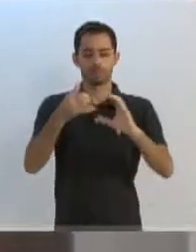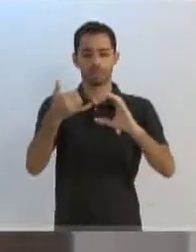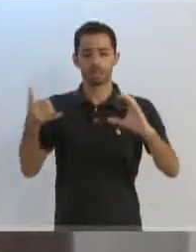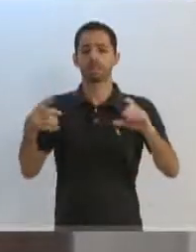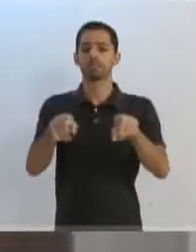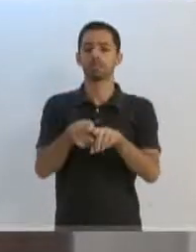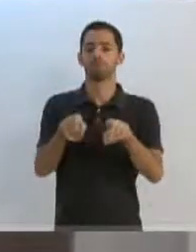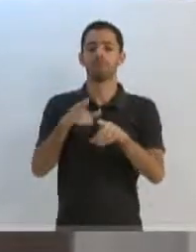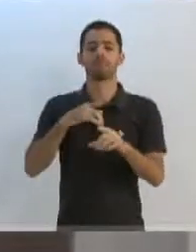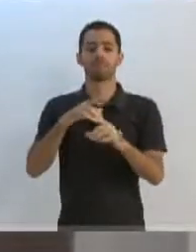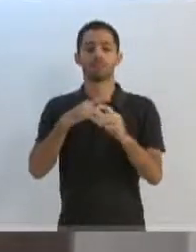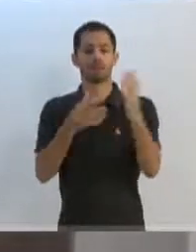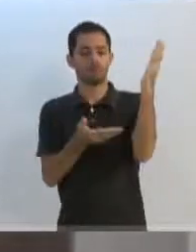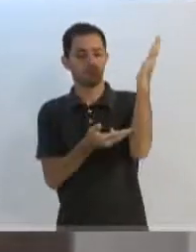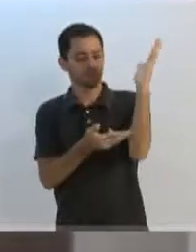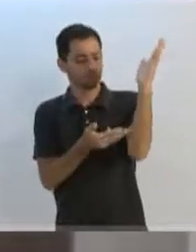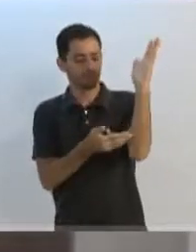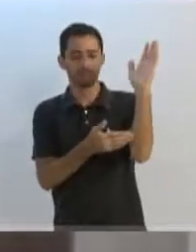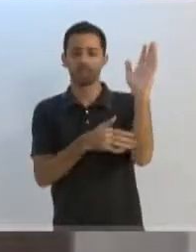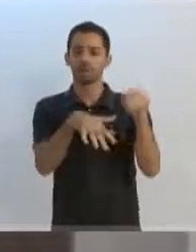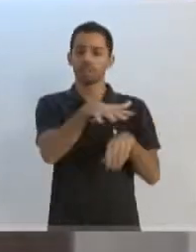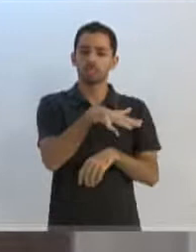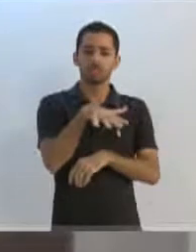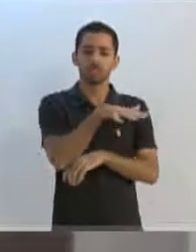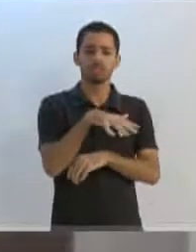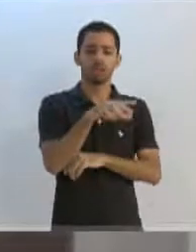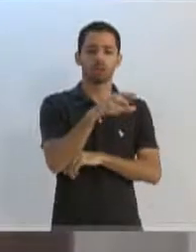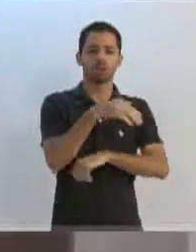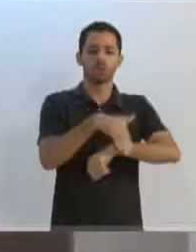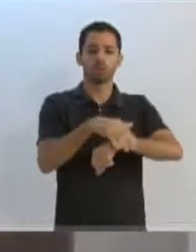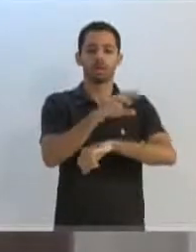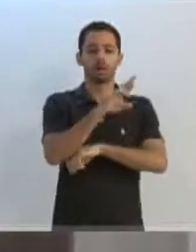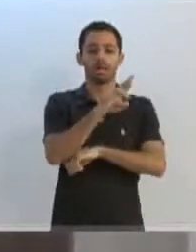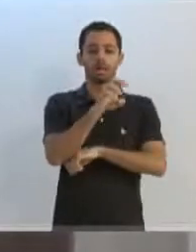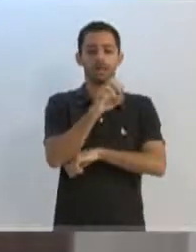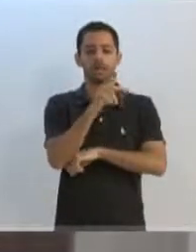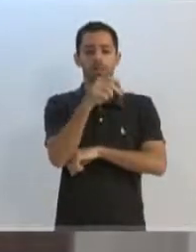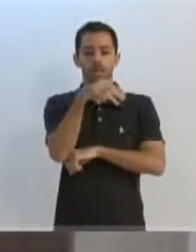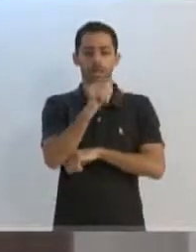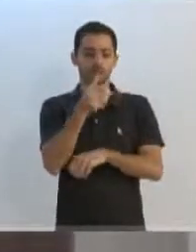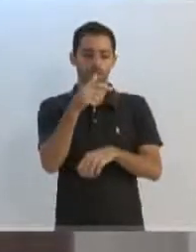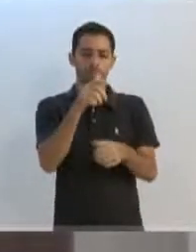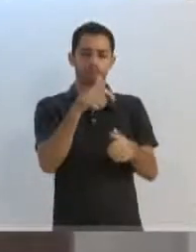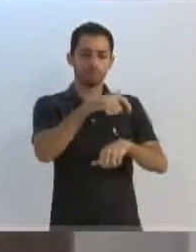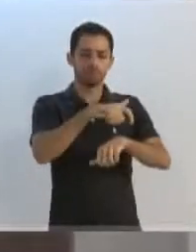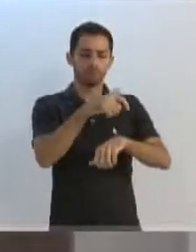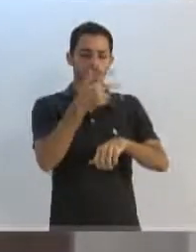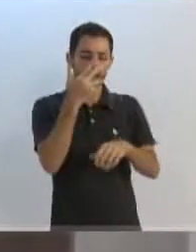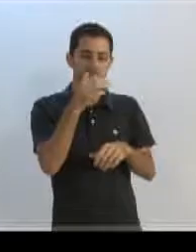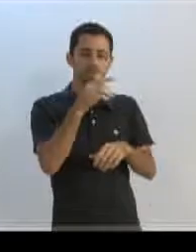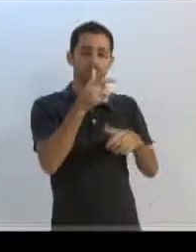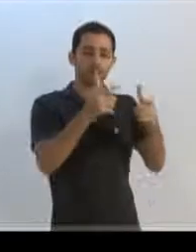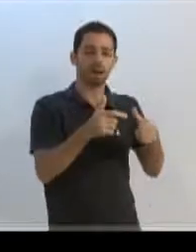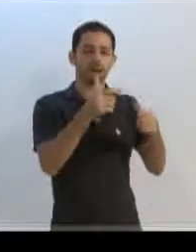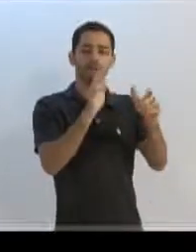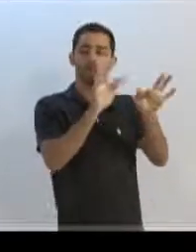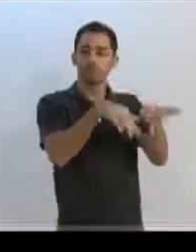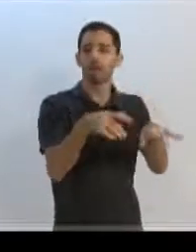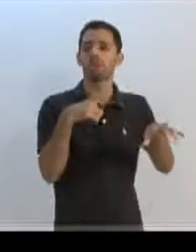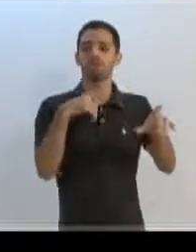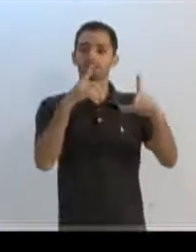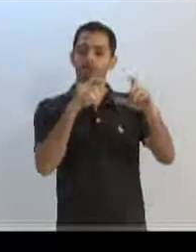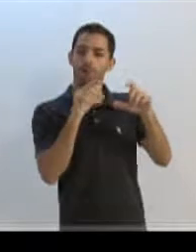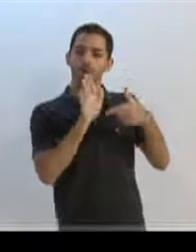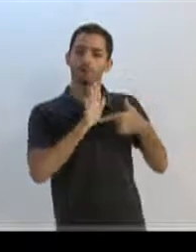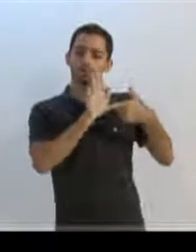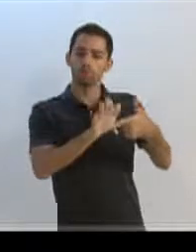encontra esses postes de madeira localizado na região da rua hermann kratz após o ponto final tem algumas fotos ali é não sei se estão esperando que